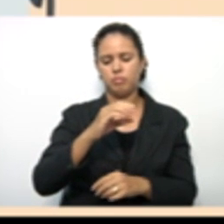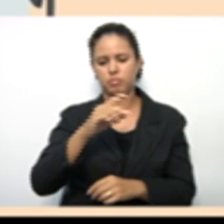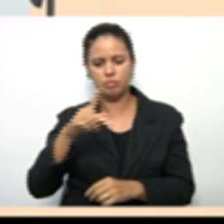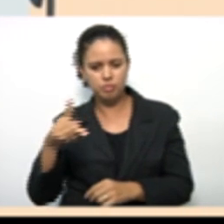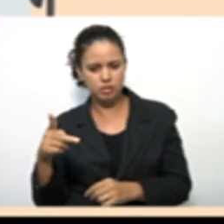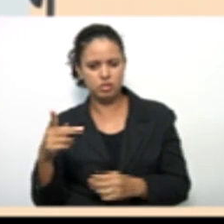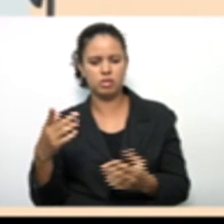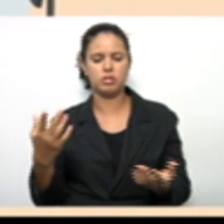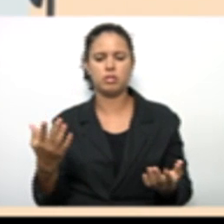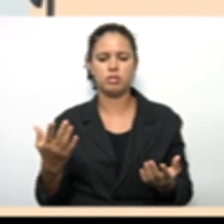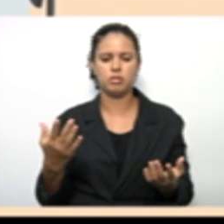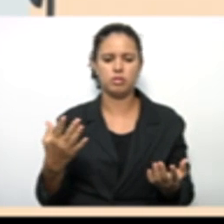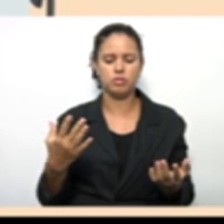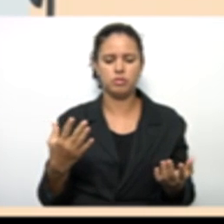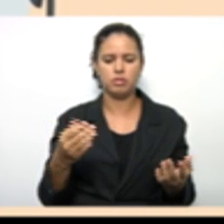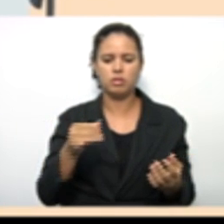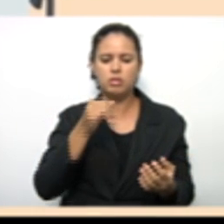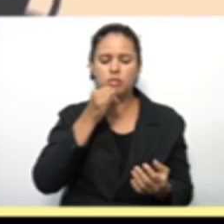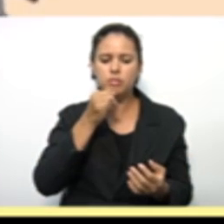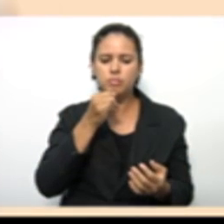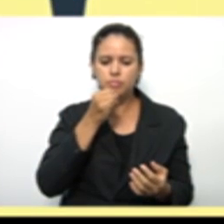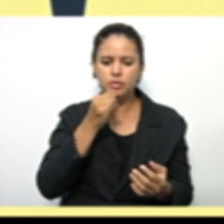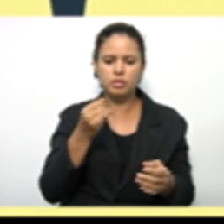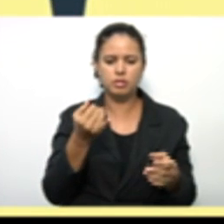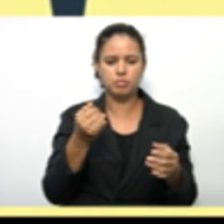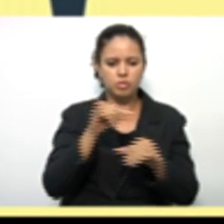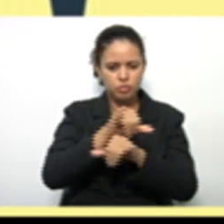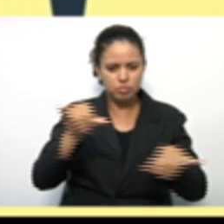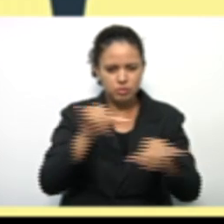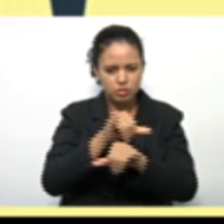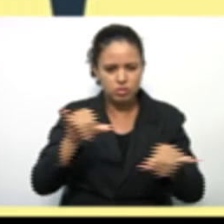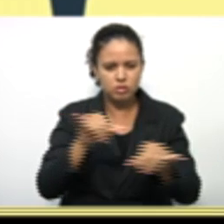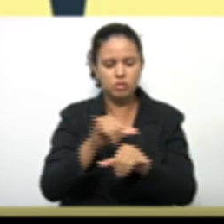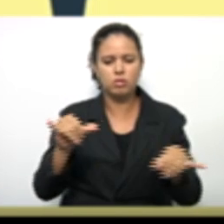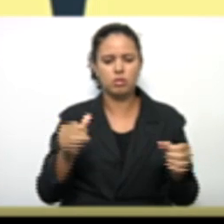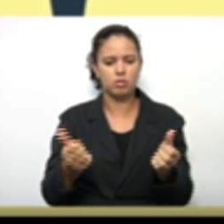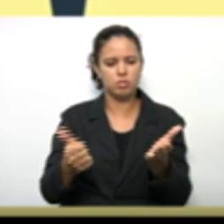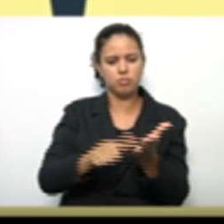gera informações para os sócios das cooperativas.